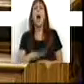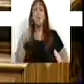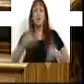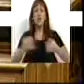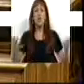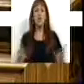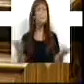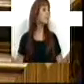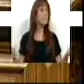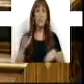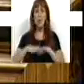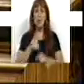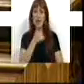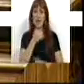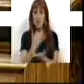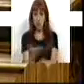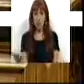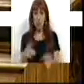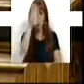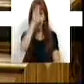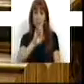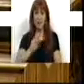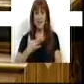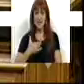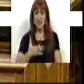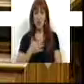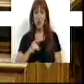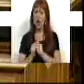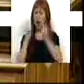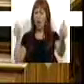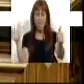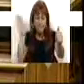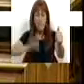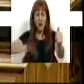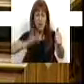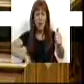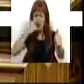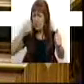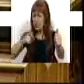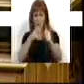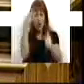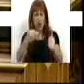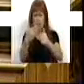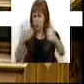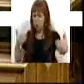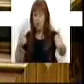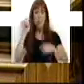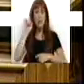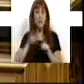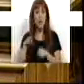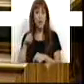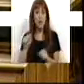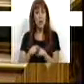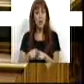judicial. Portanto, com essa decisão, o governo PSD-CDS afastou ainda mais os cidadãos da justiça, sobretudo